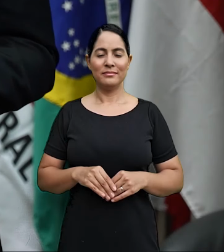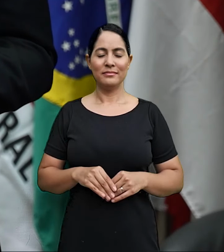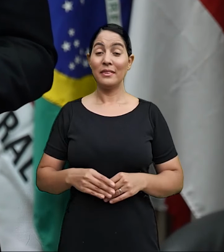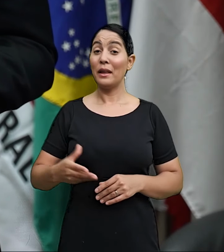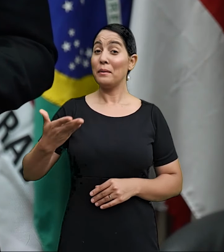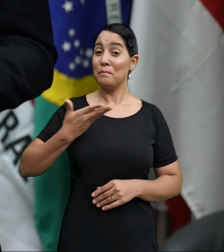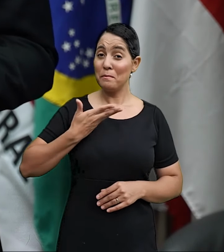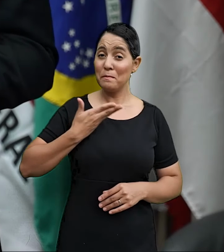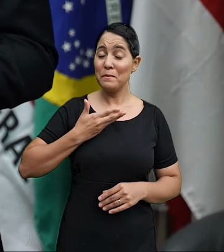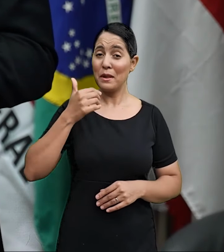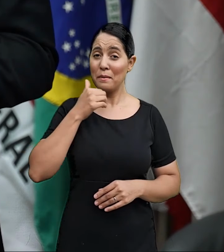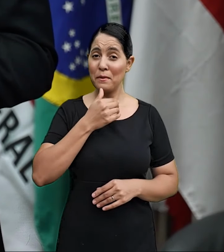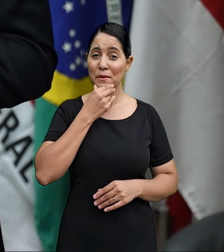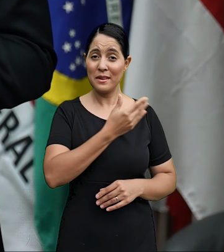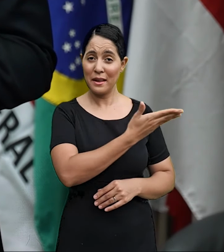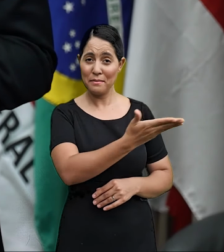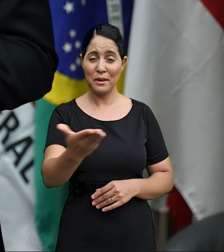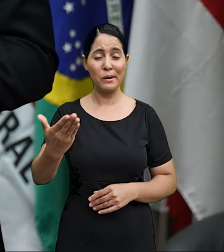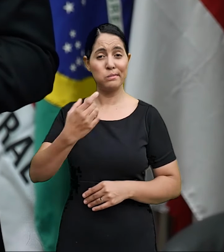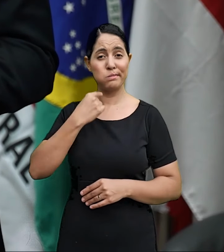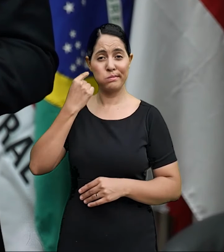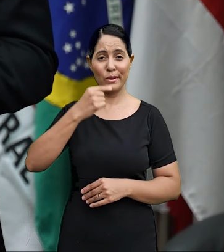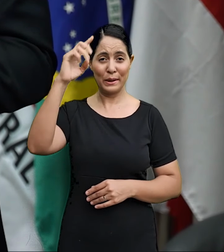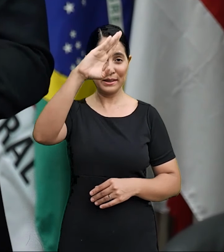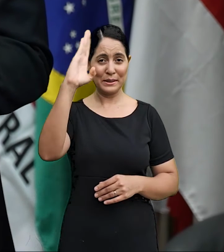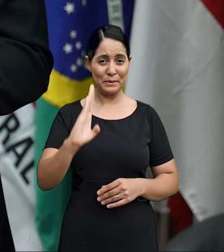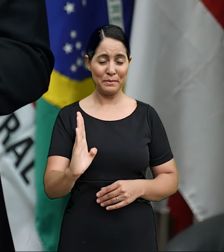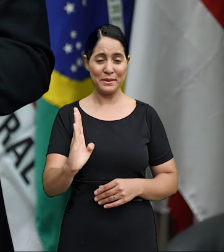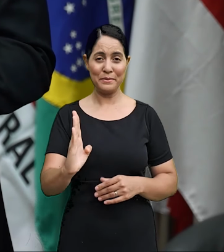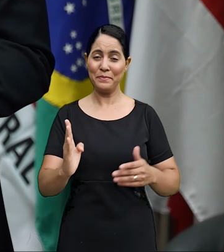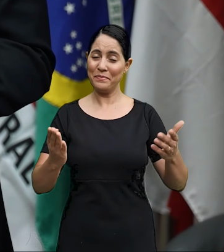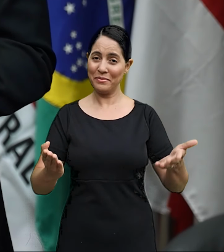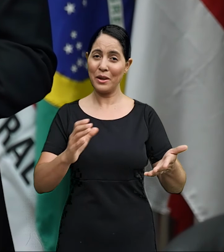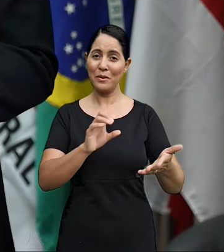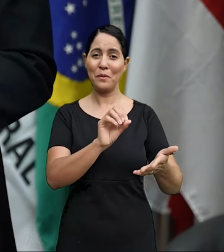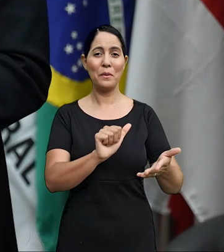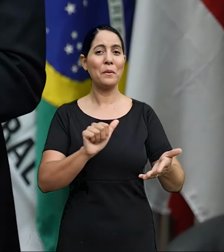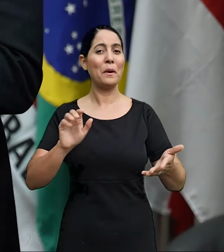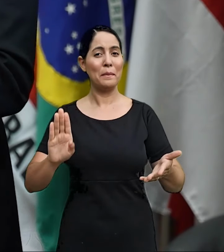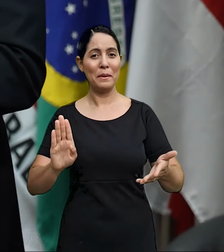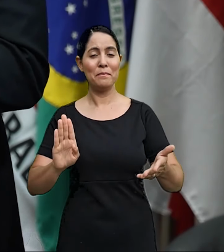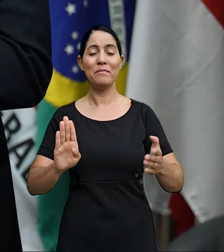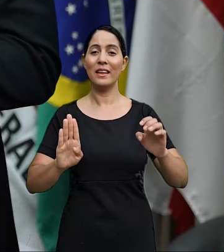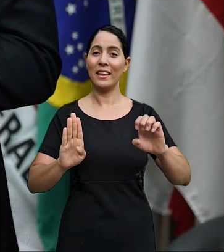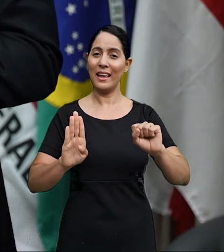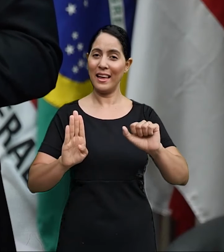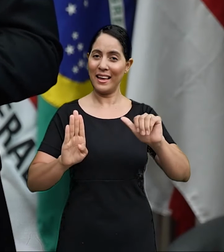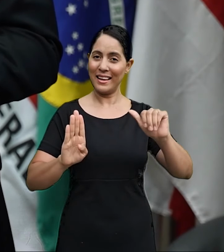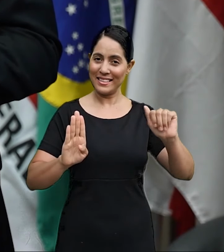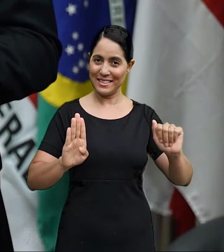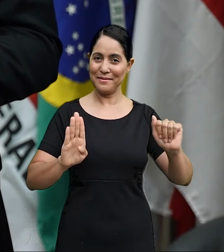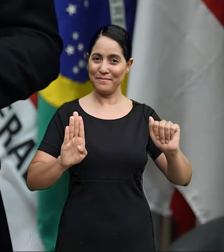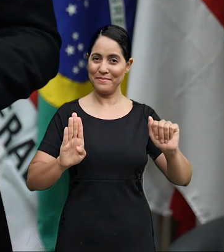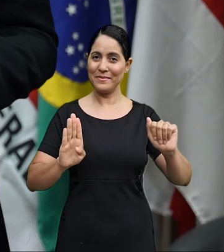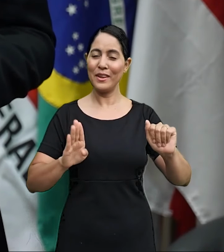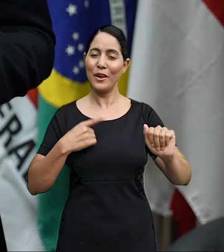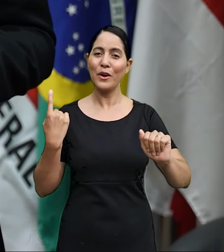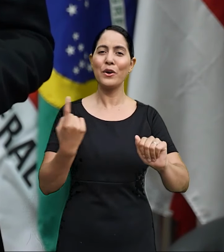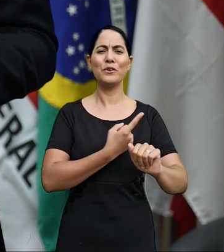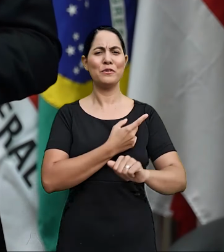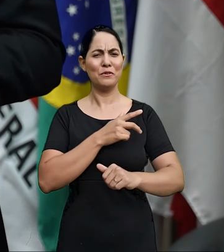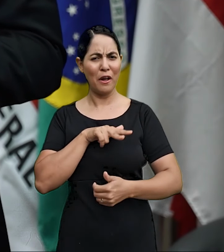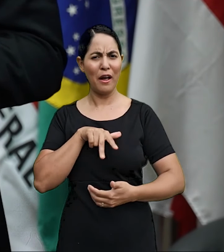Minhas amigas e meus amigos da advocacia brasileira, a Ordem dos Advogados do Brasil e a Escola Superior da Advocacia Nacional